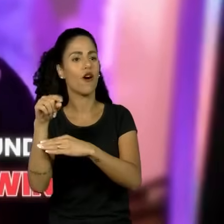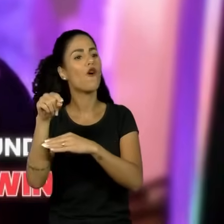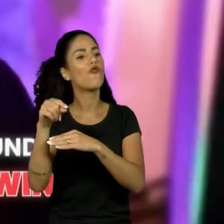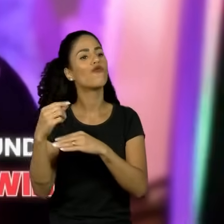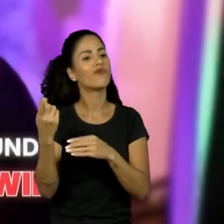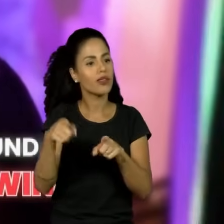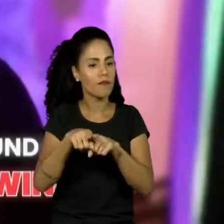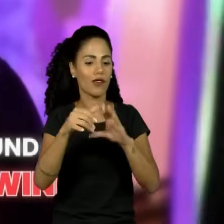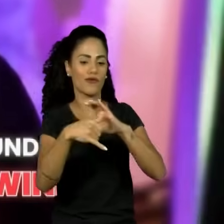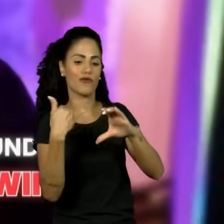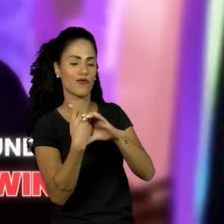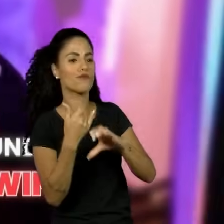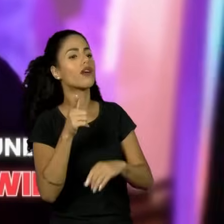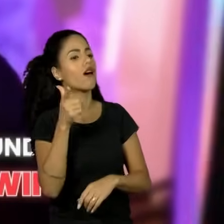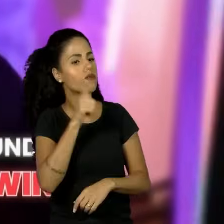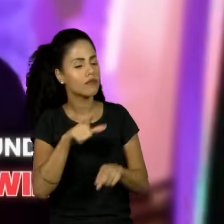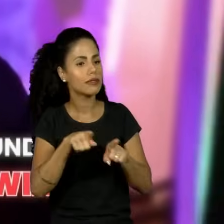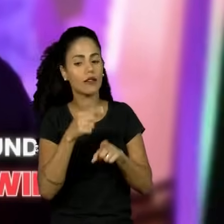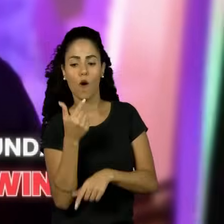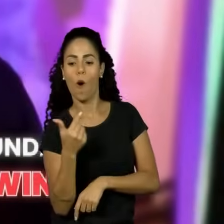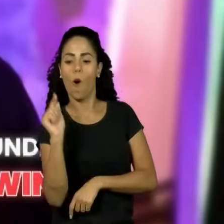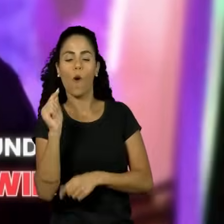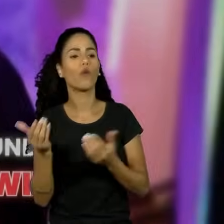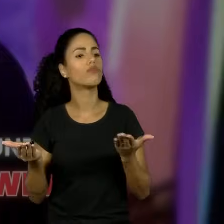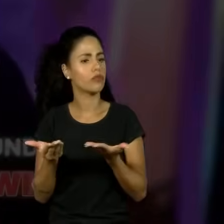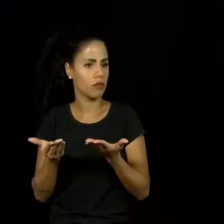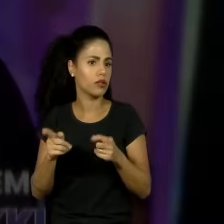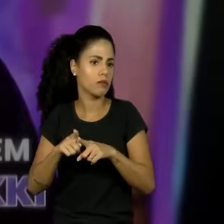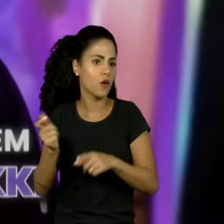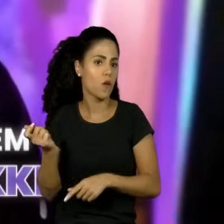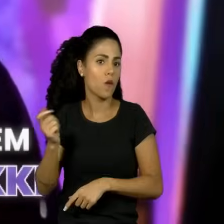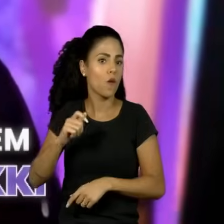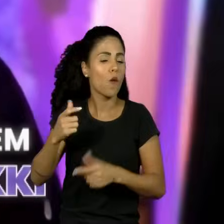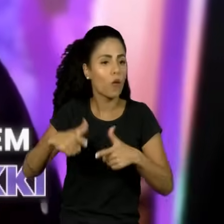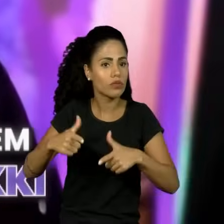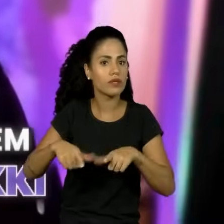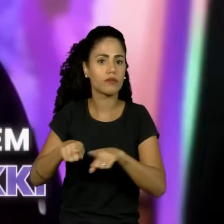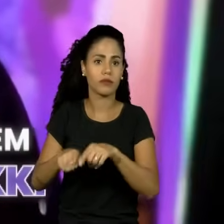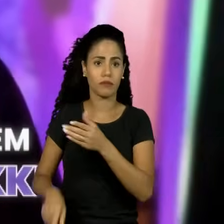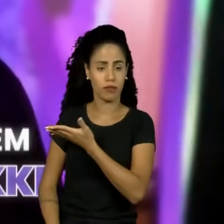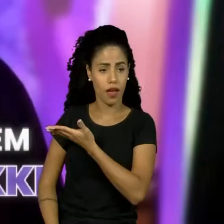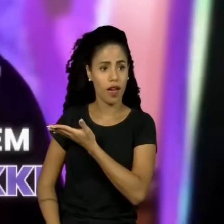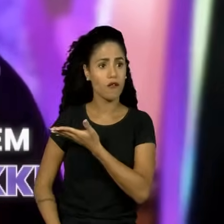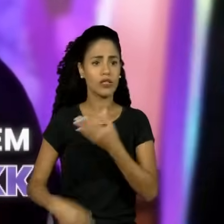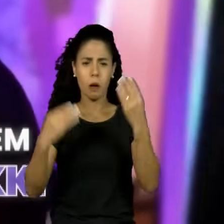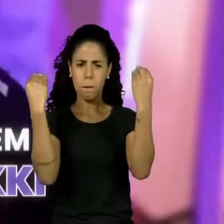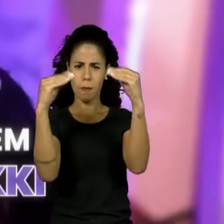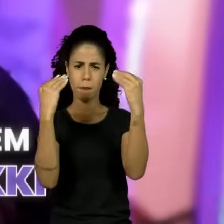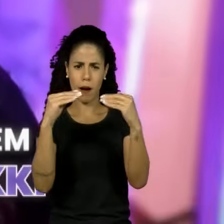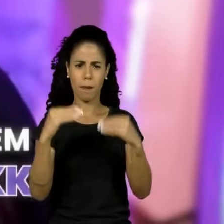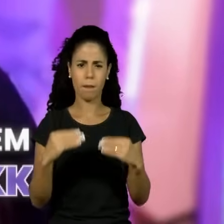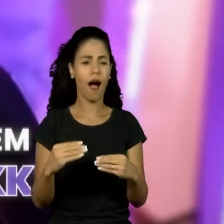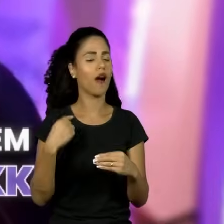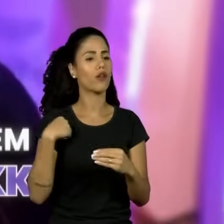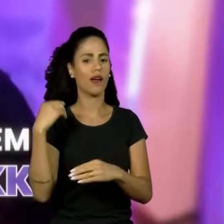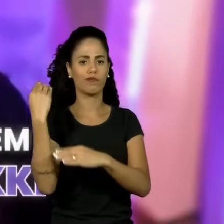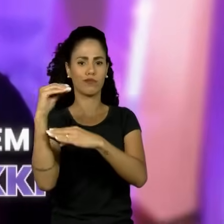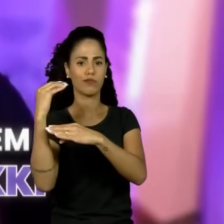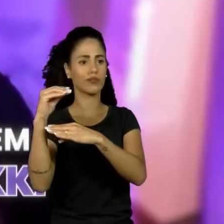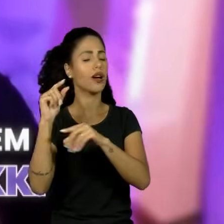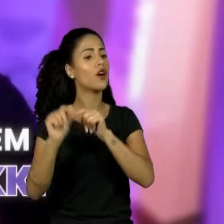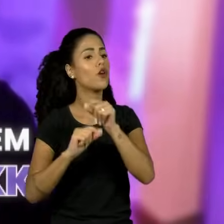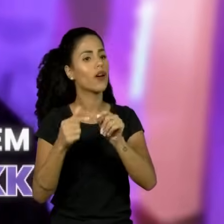exemplo, o YouTube e a plataforma que atualmente eu faço, da Twitch. Quanto mais você posta vídeos ou quanto mais você